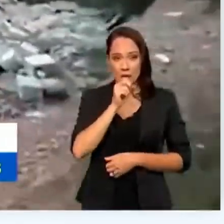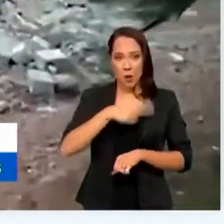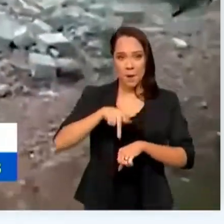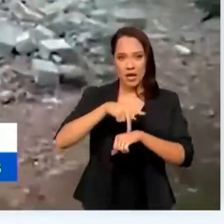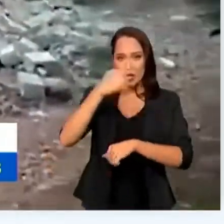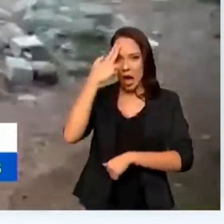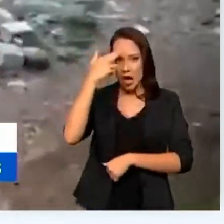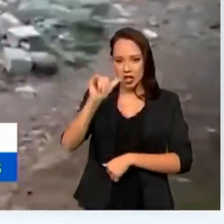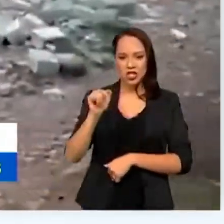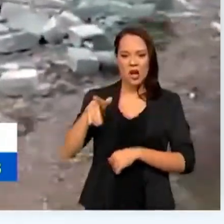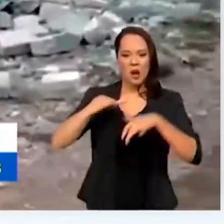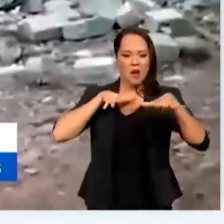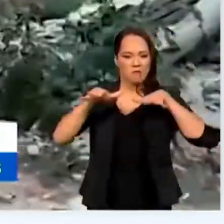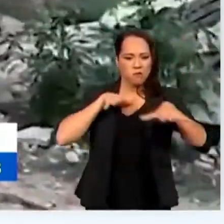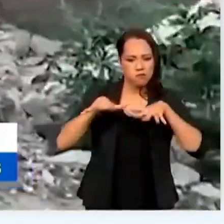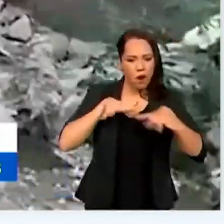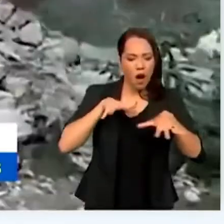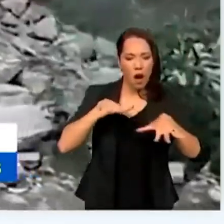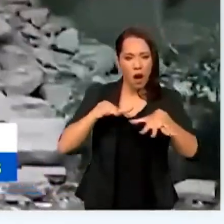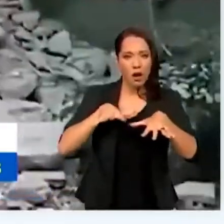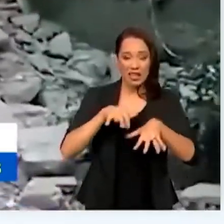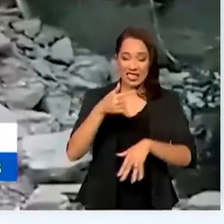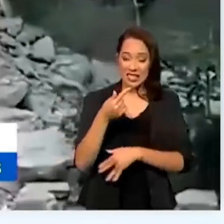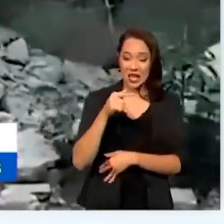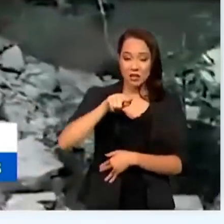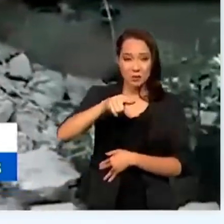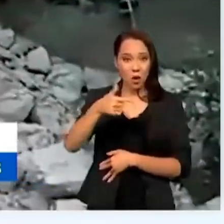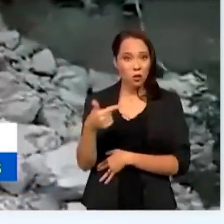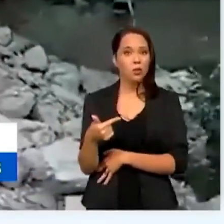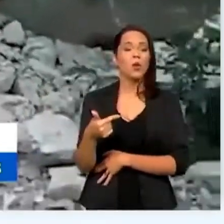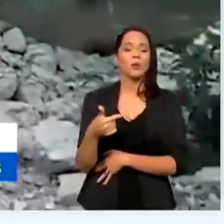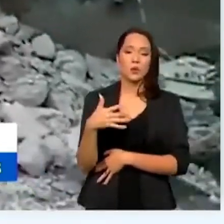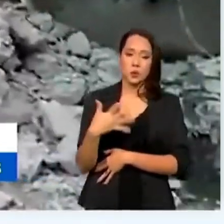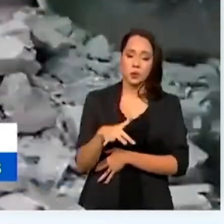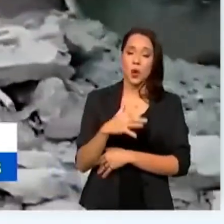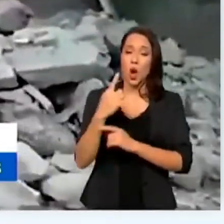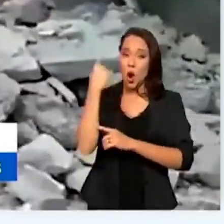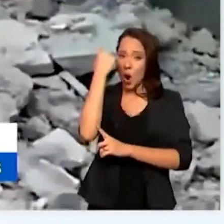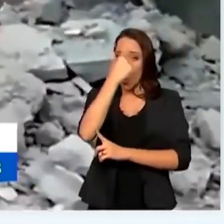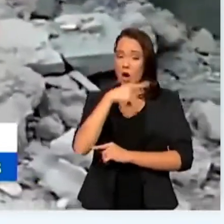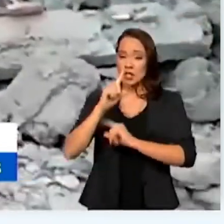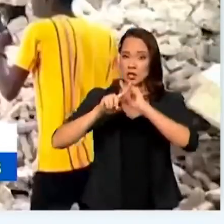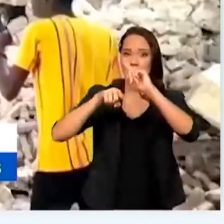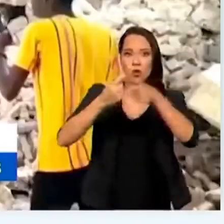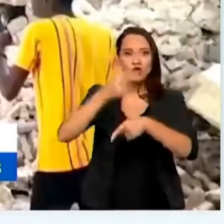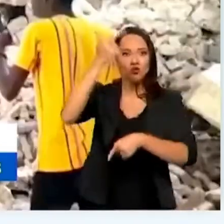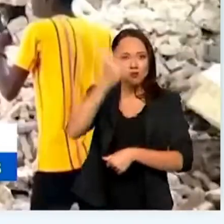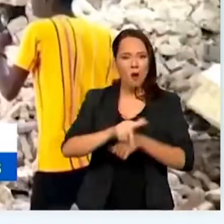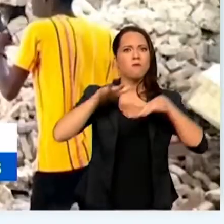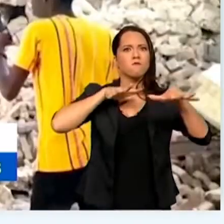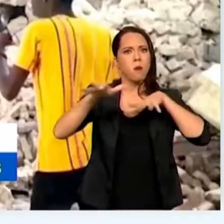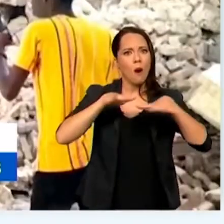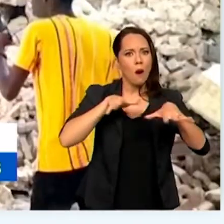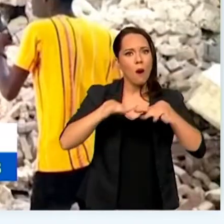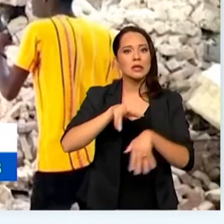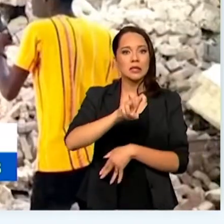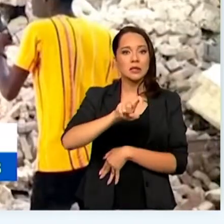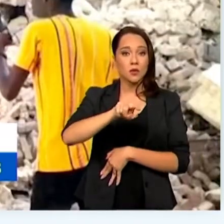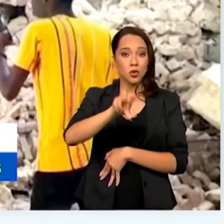foi atingido por um terremoto de magnitude 7.2. Horas depois, outro tremor de